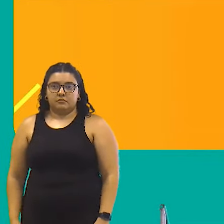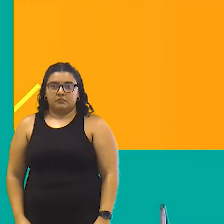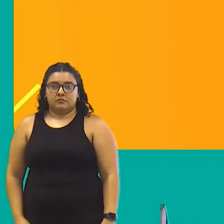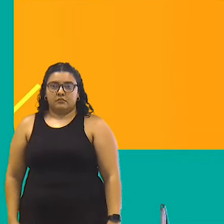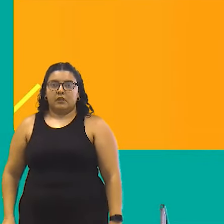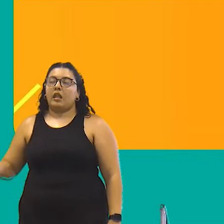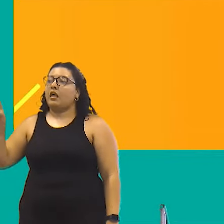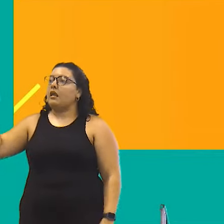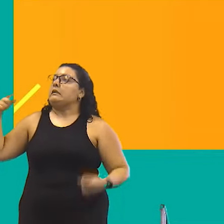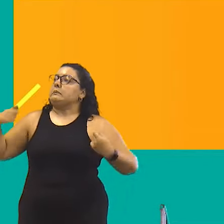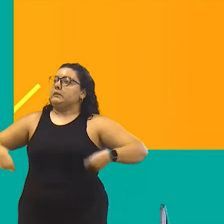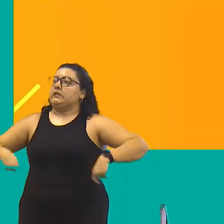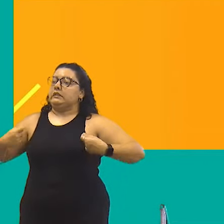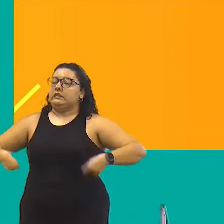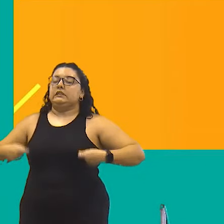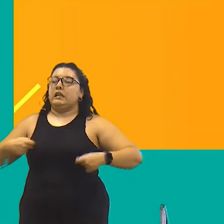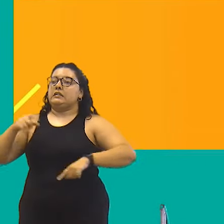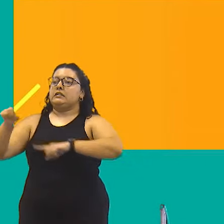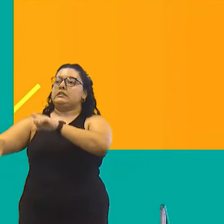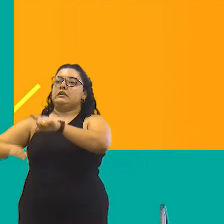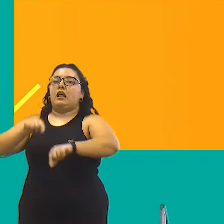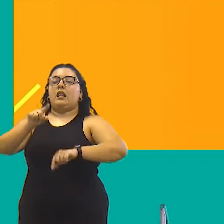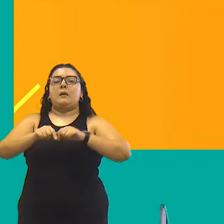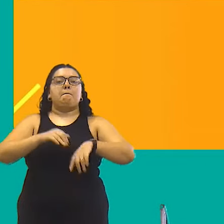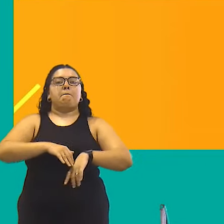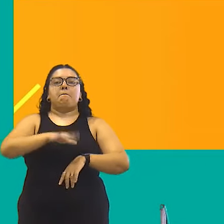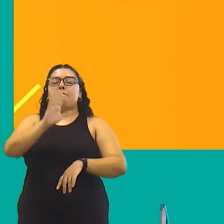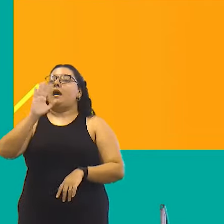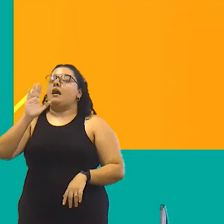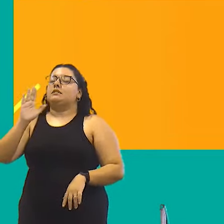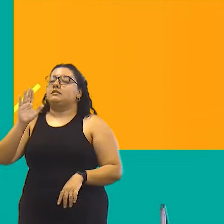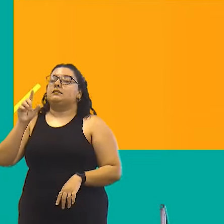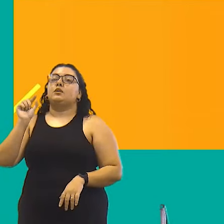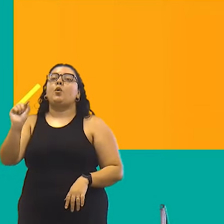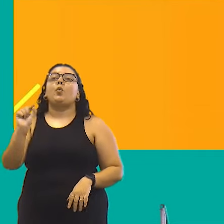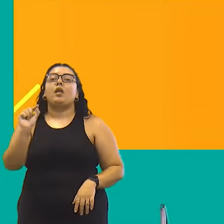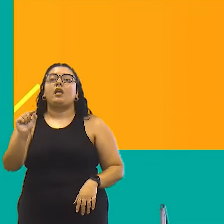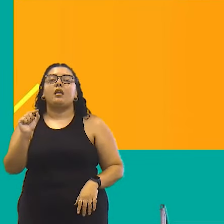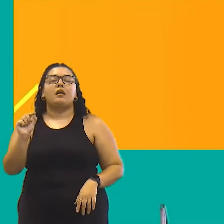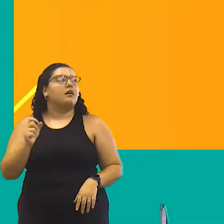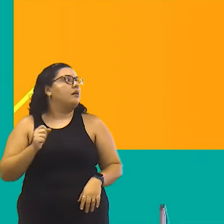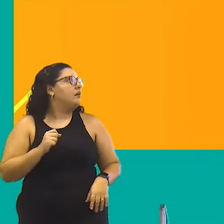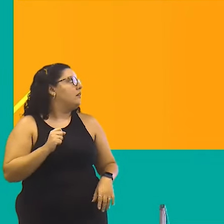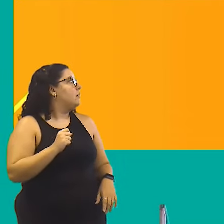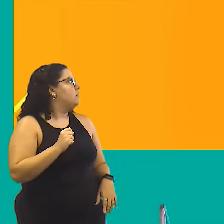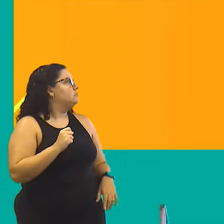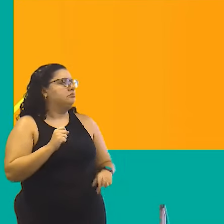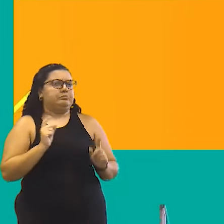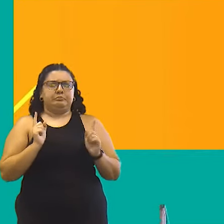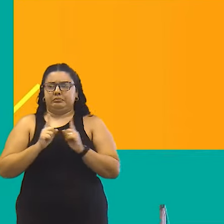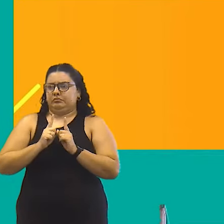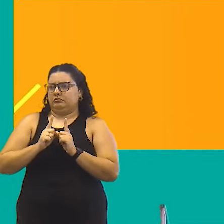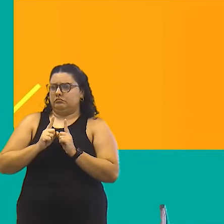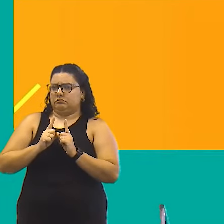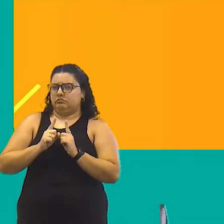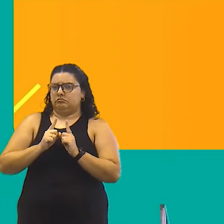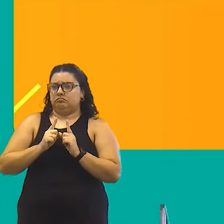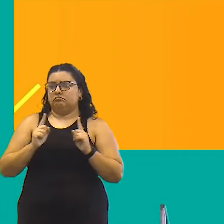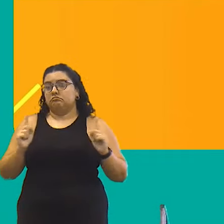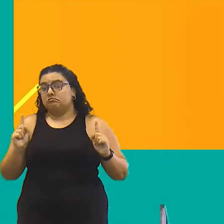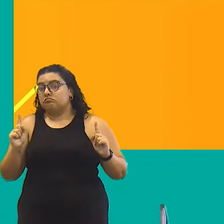Para isso, ele tem que selecionar aquela que possui o filamento mais curto.